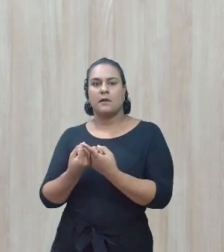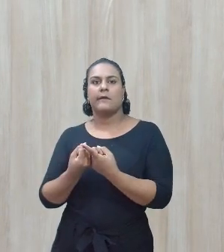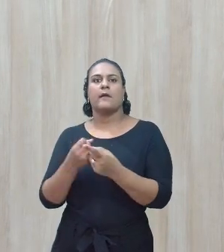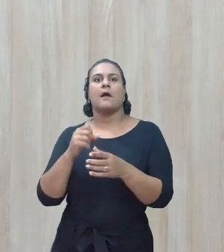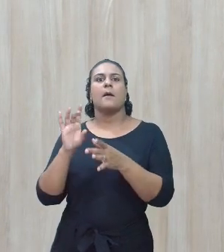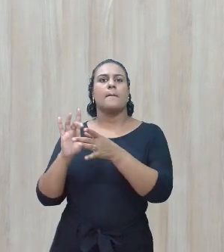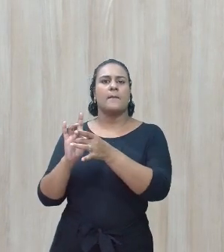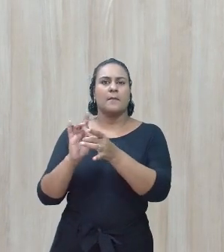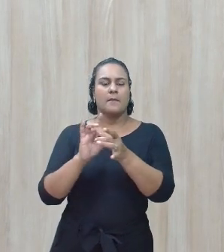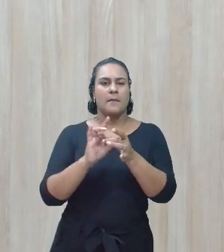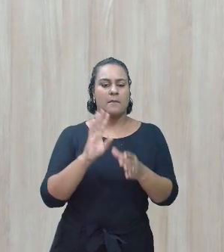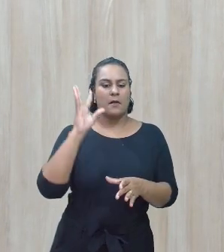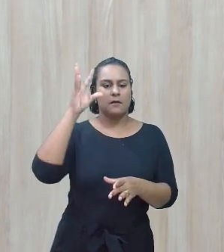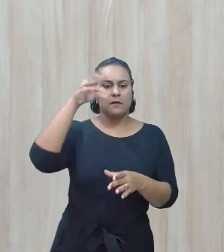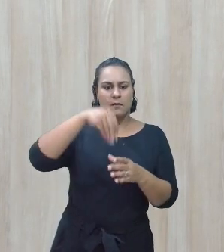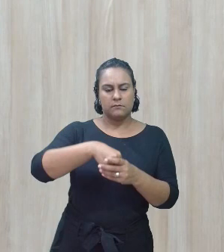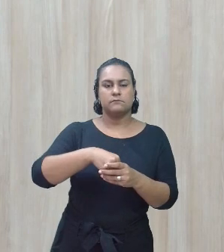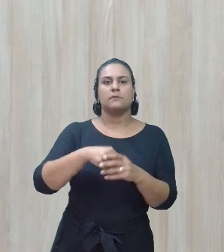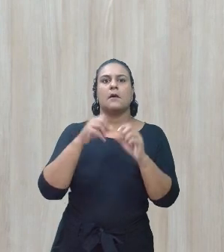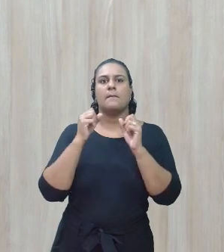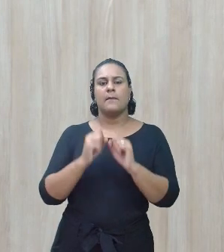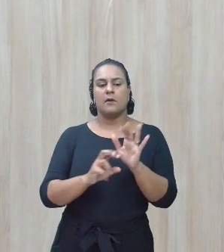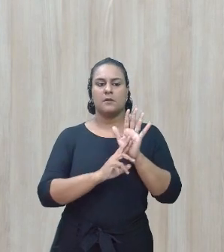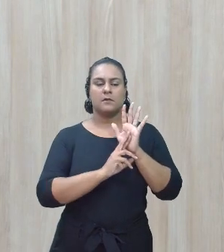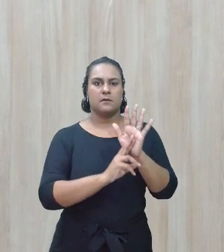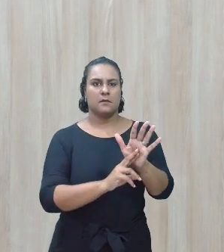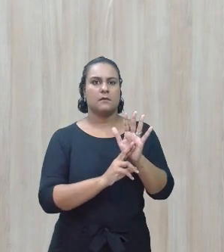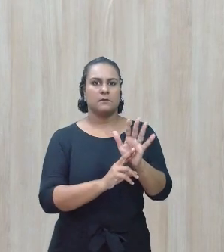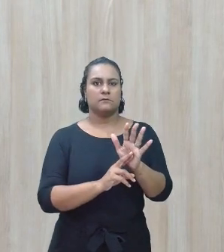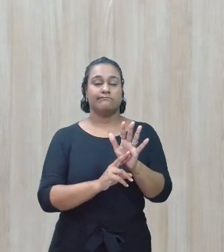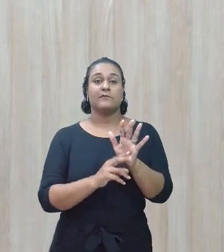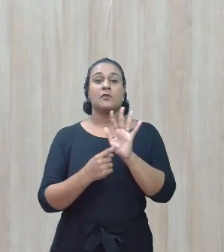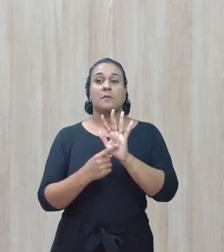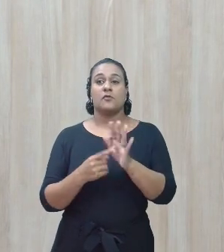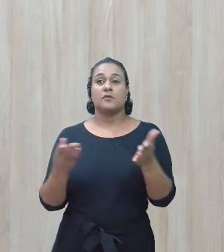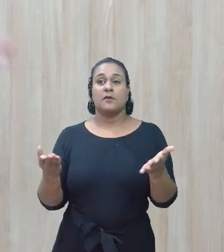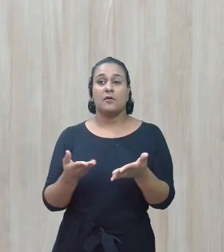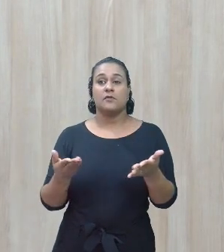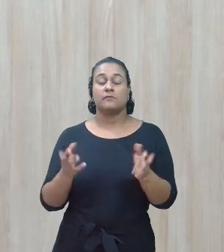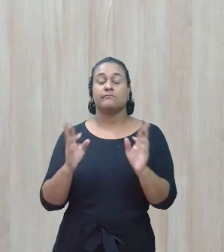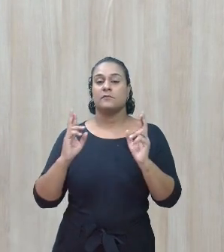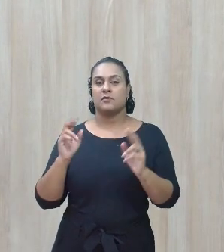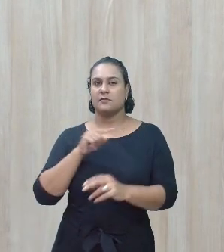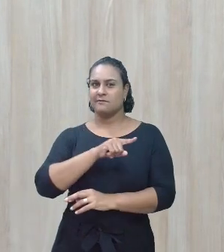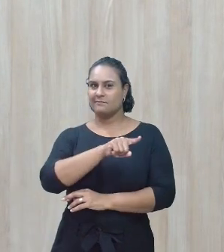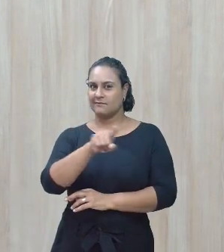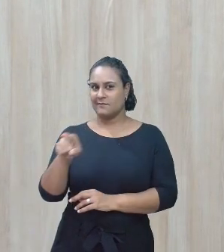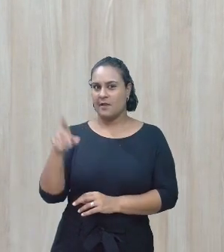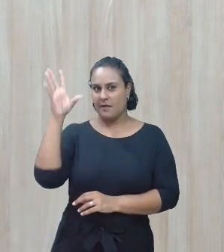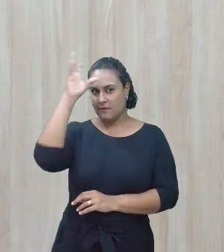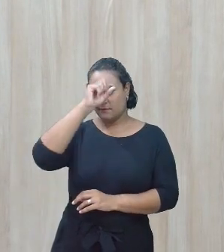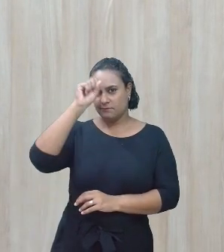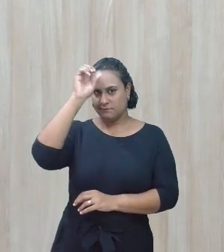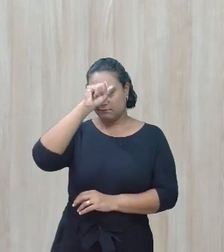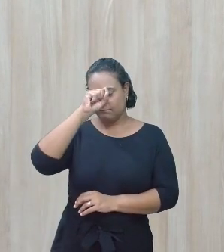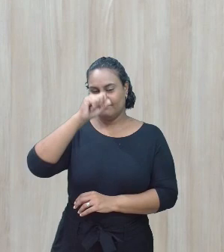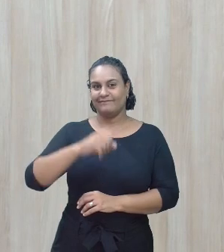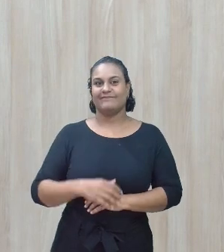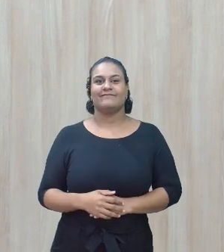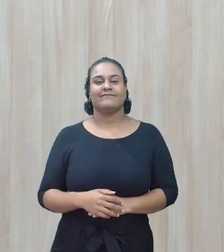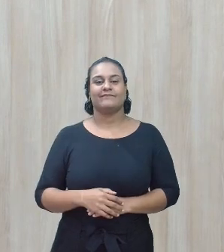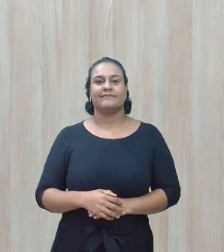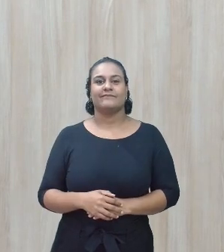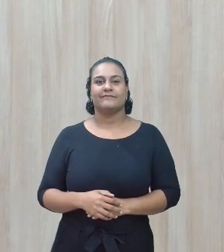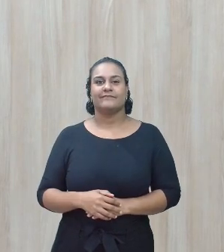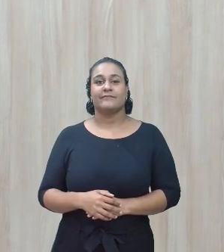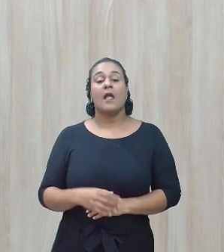na representação gráfica. E é isso que a gente trouxe hoje para a aula, tá? Eu espero que vocês tenham aprendido por aqui. A